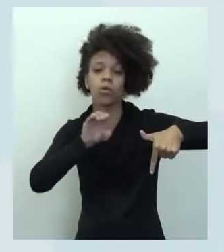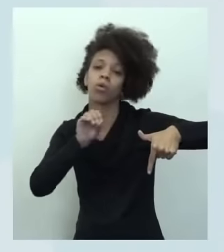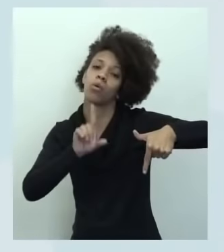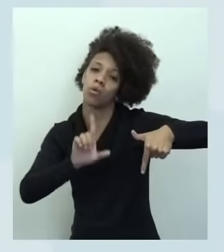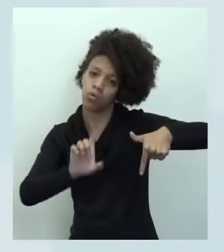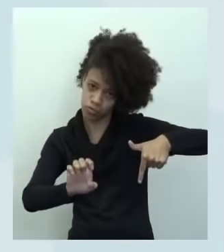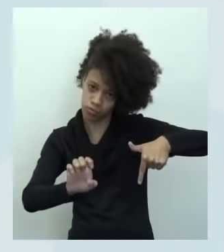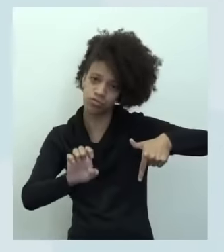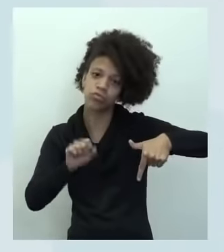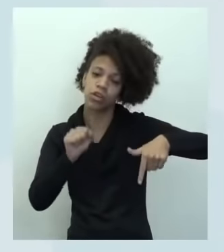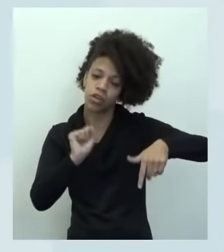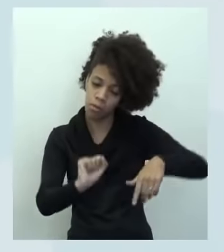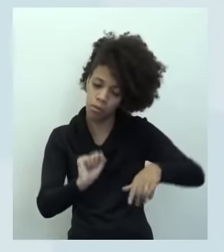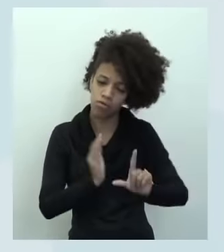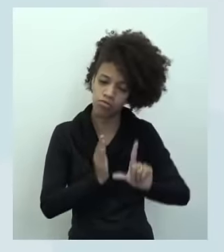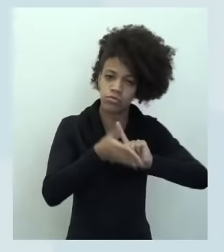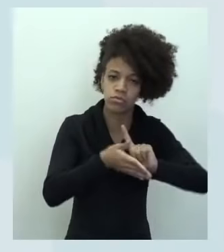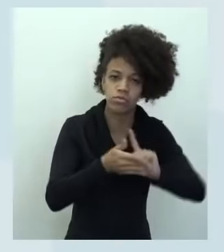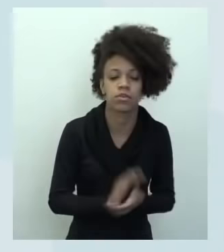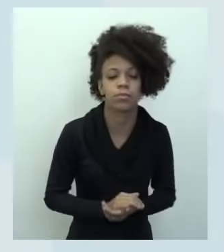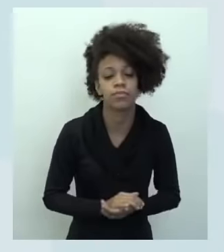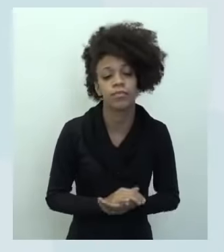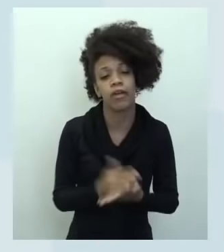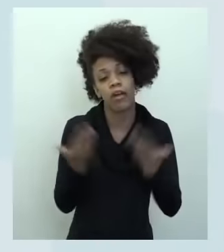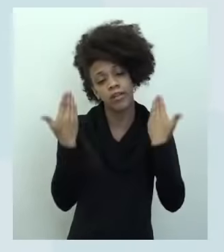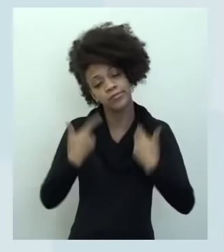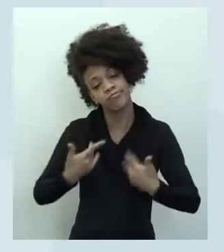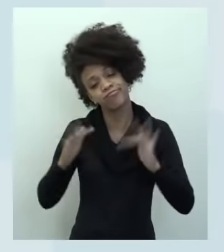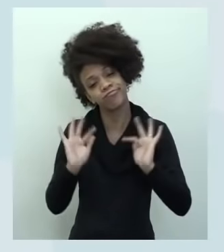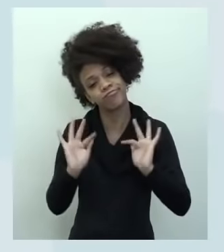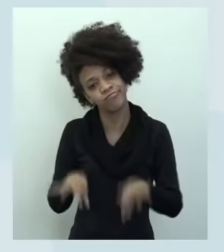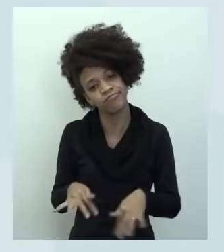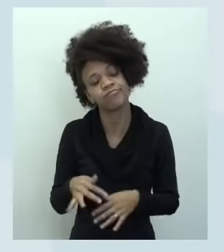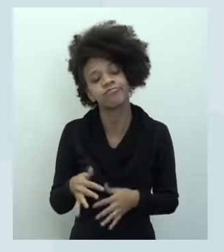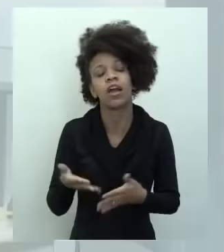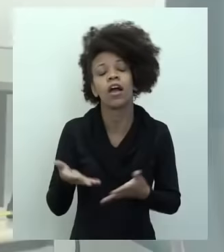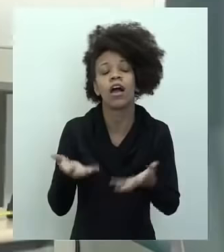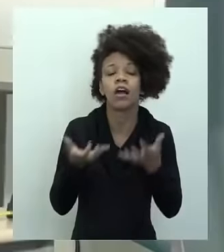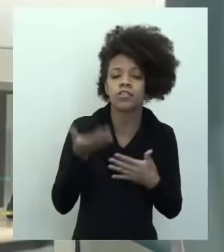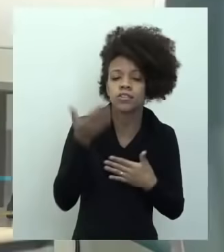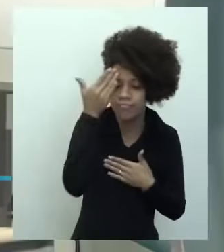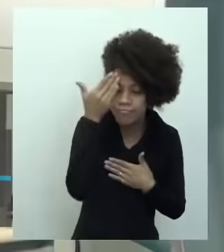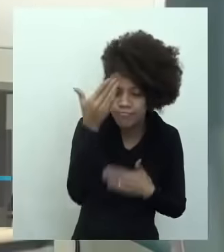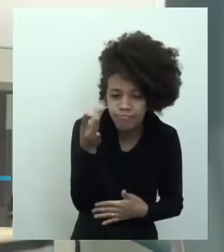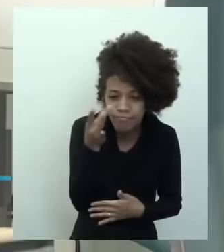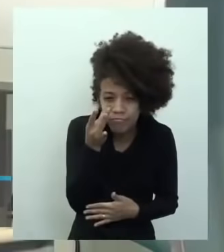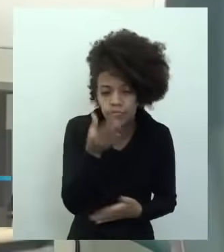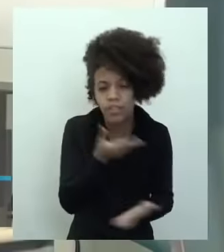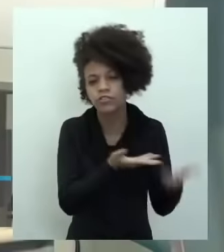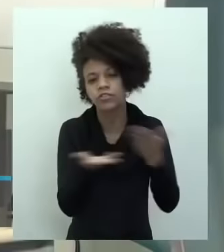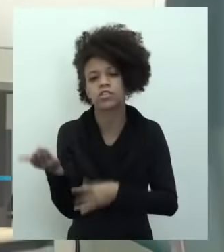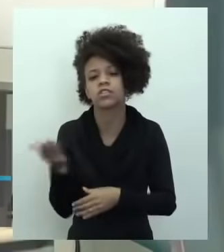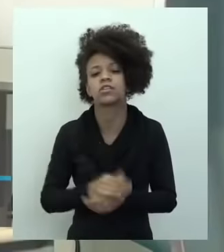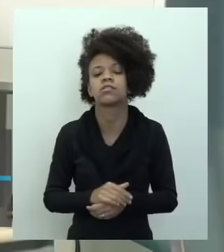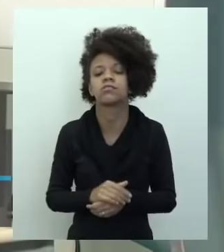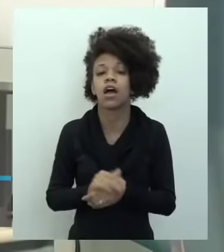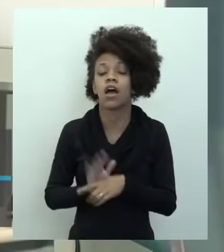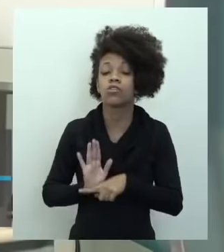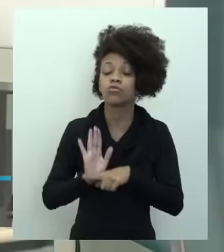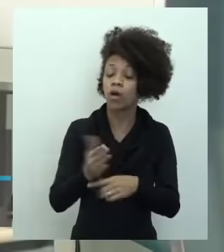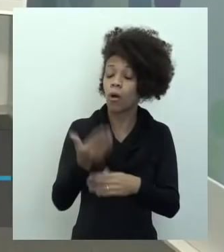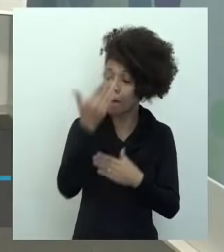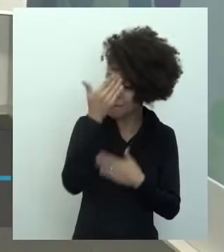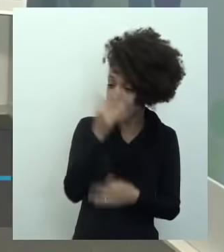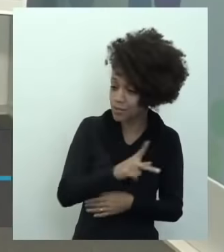podem acessar. Eu vou ficando por aqui, gostaria de agradecer a presença de todos, a colaboração. Obrigada,